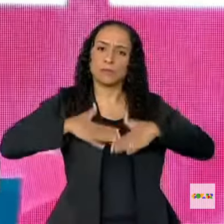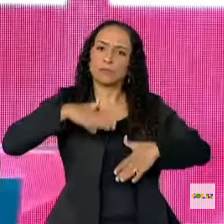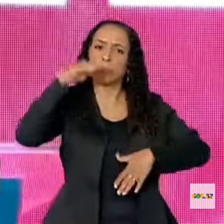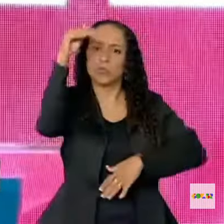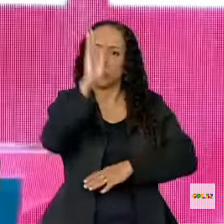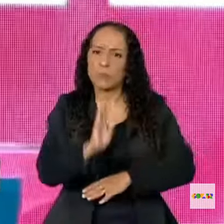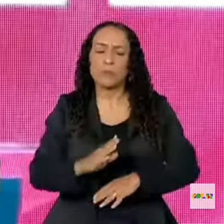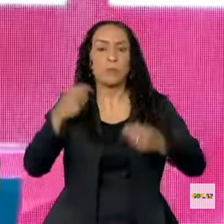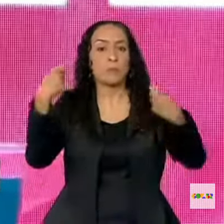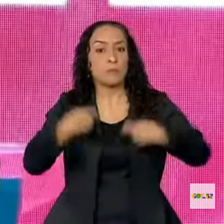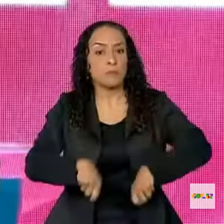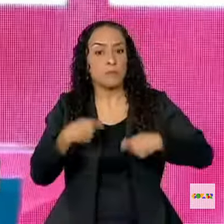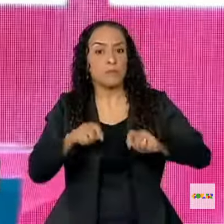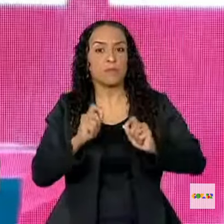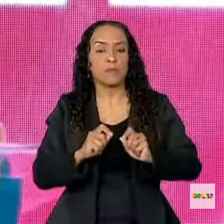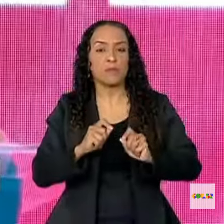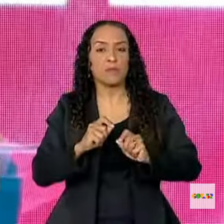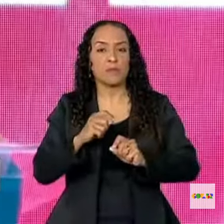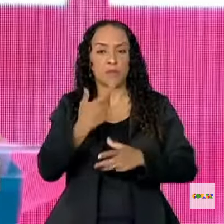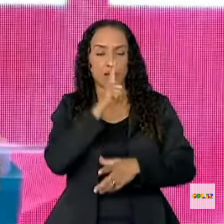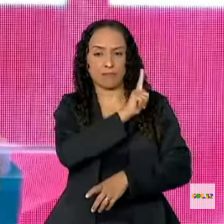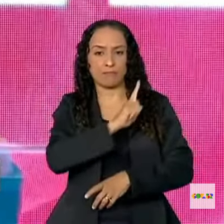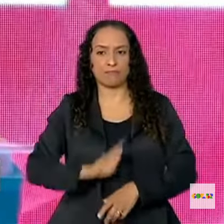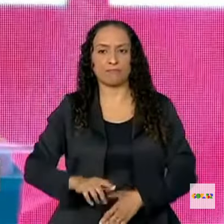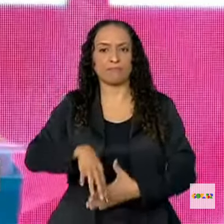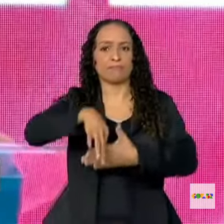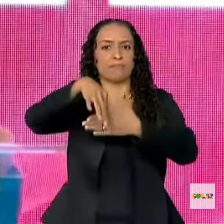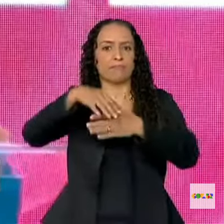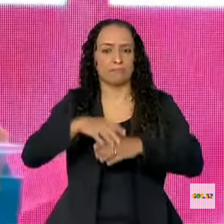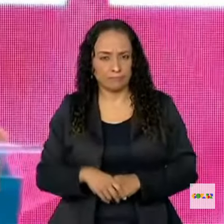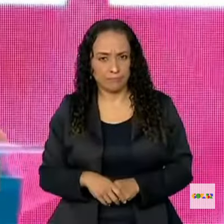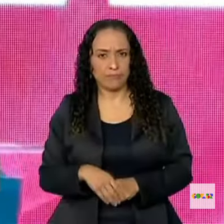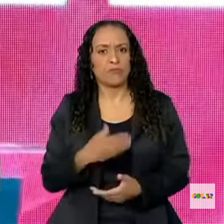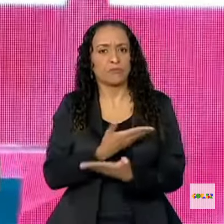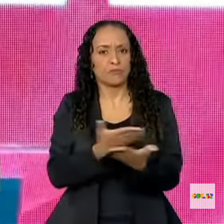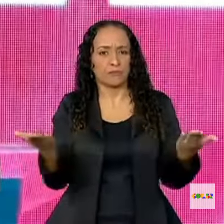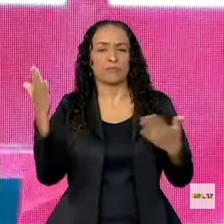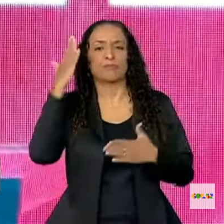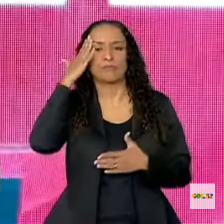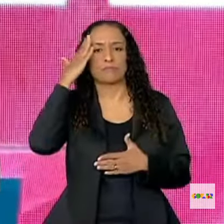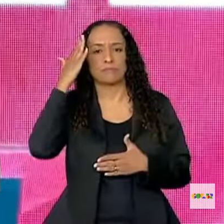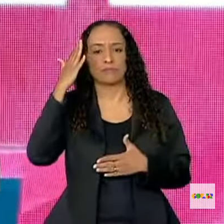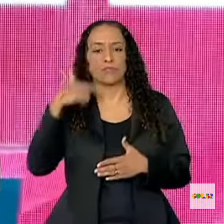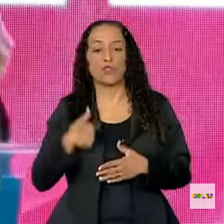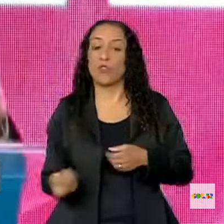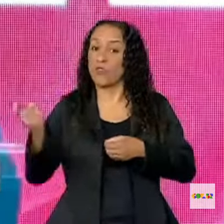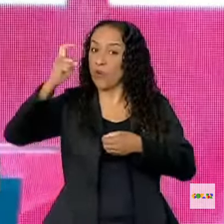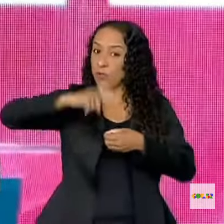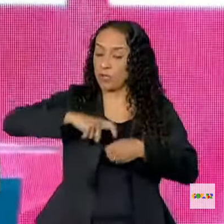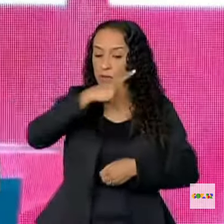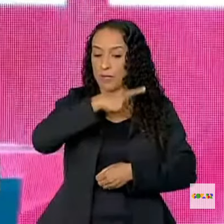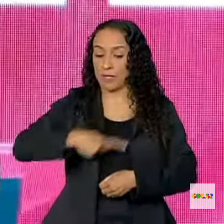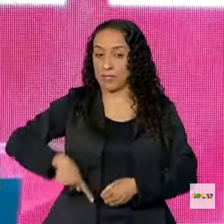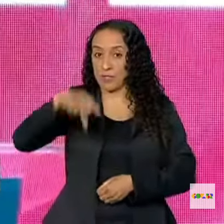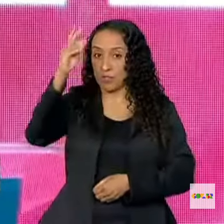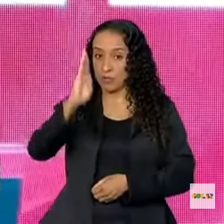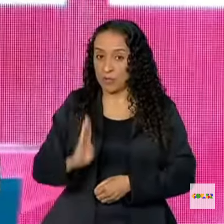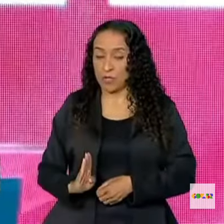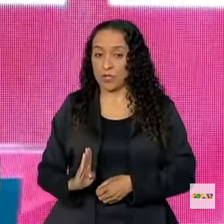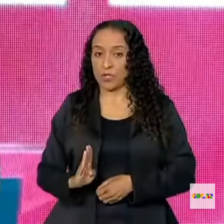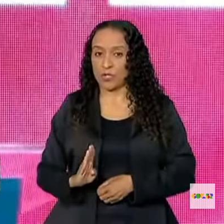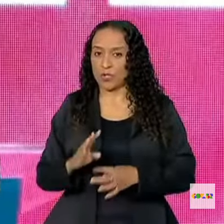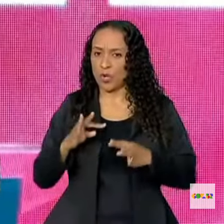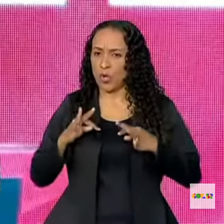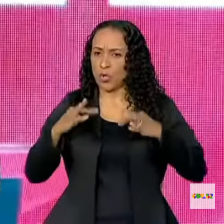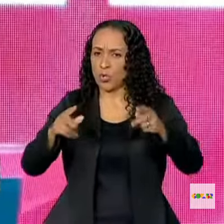precisava para ser governado vocês sabem que eu votei a presidência do do país e